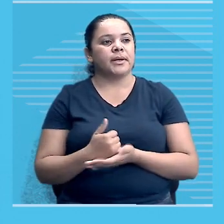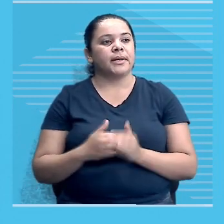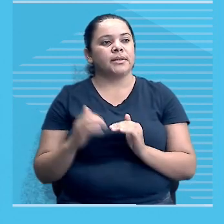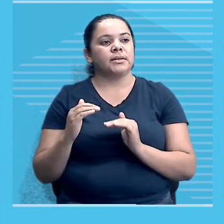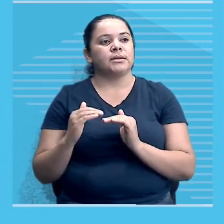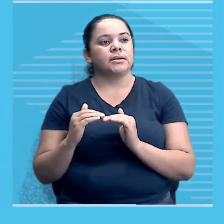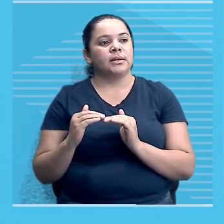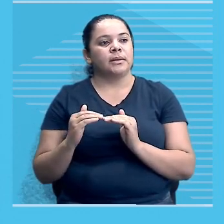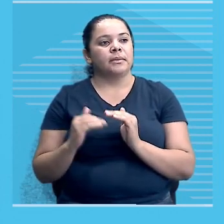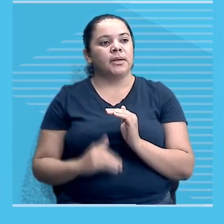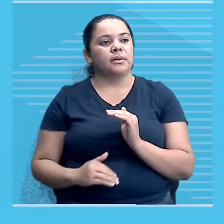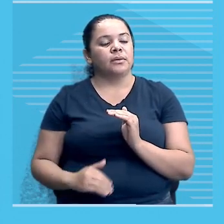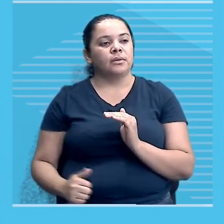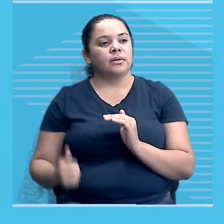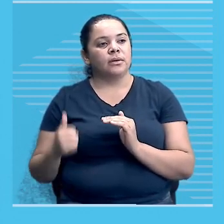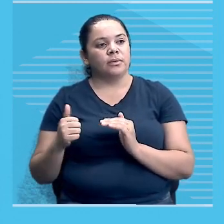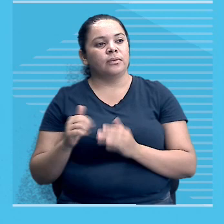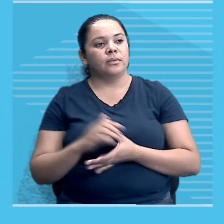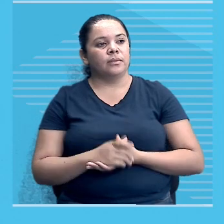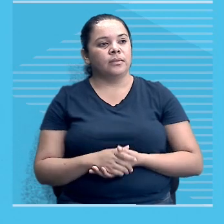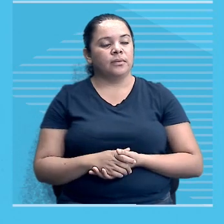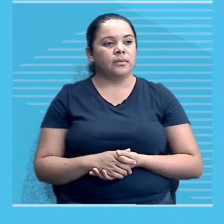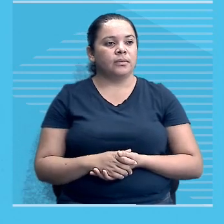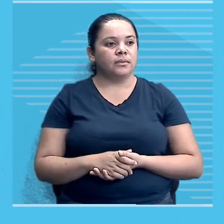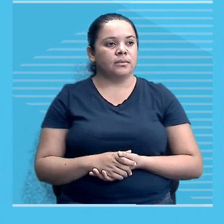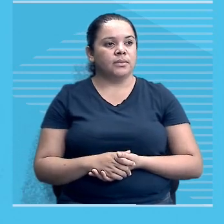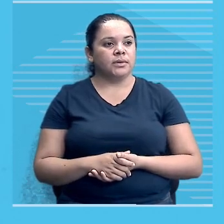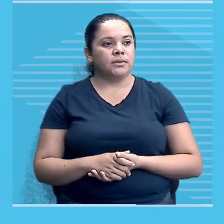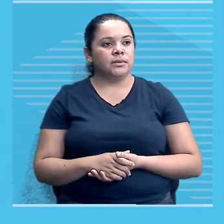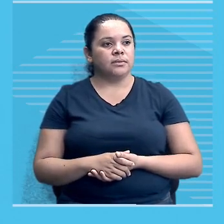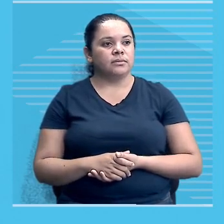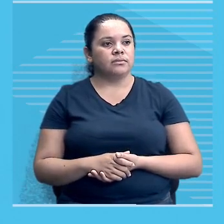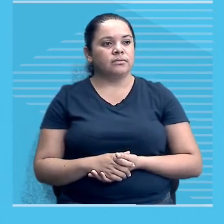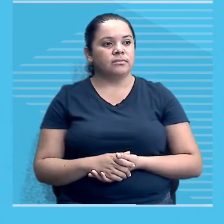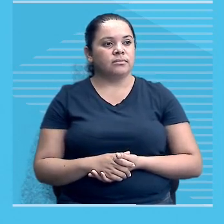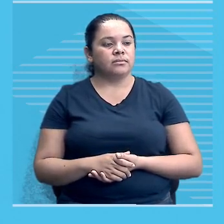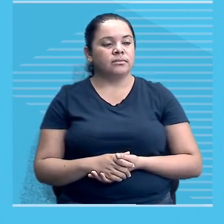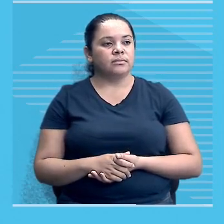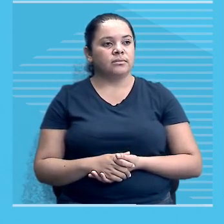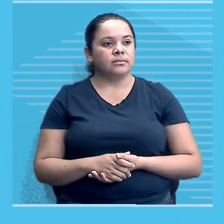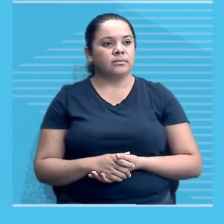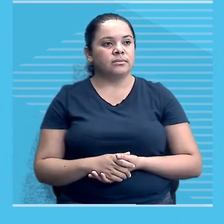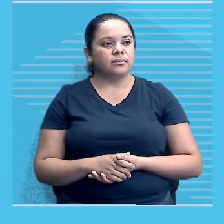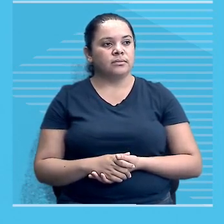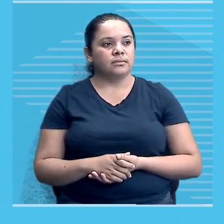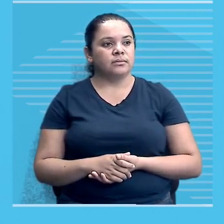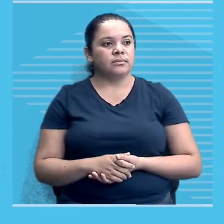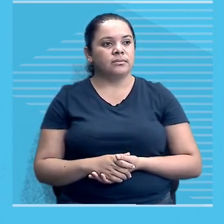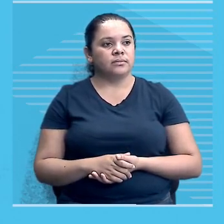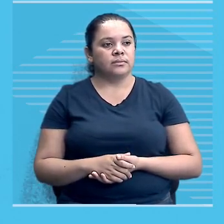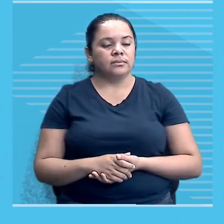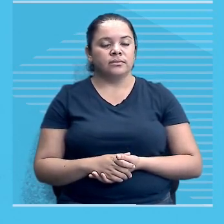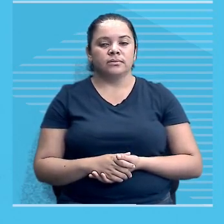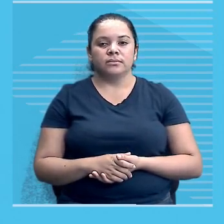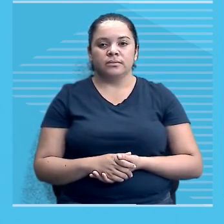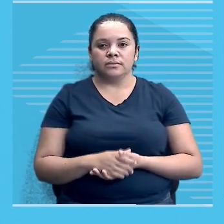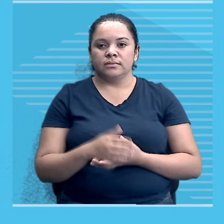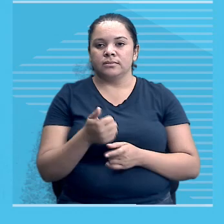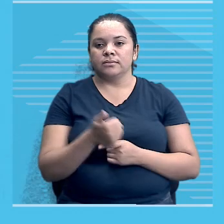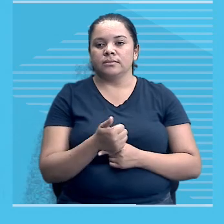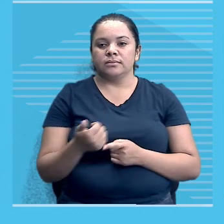e é menor do que una beleza é menor do que um um sobre dois